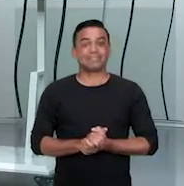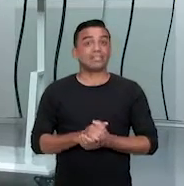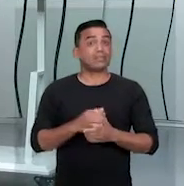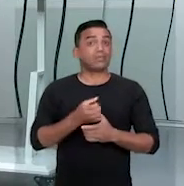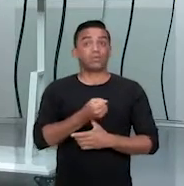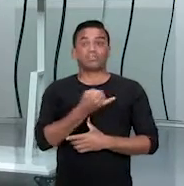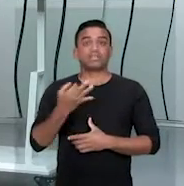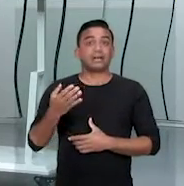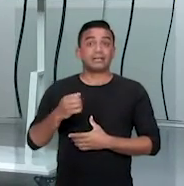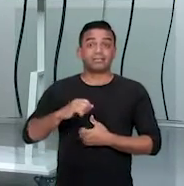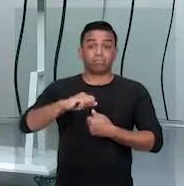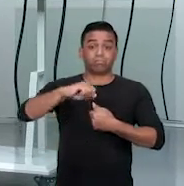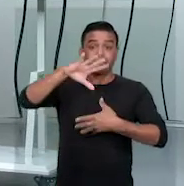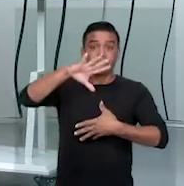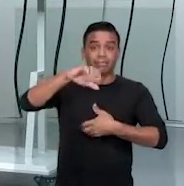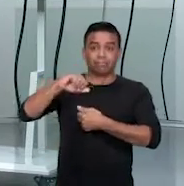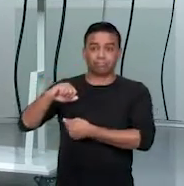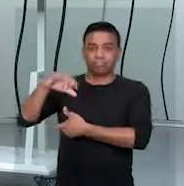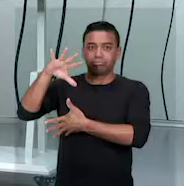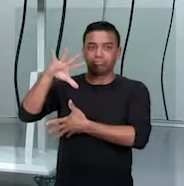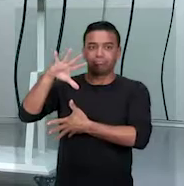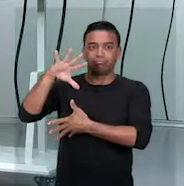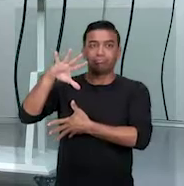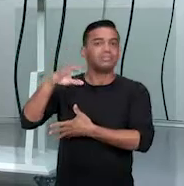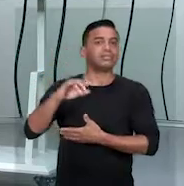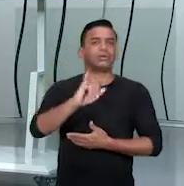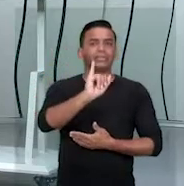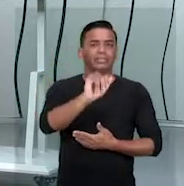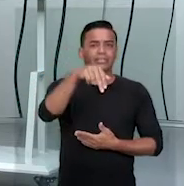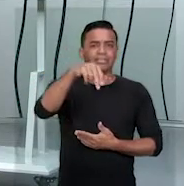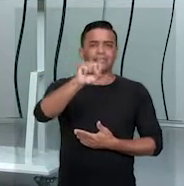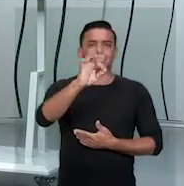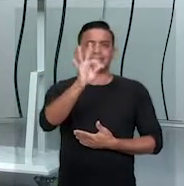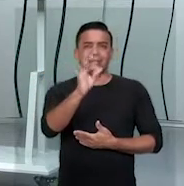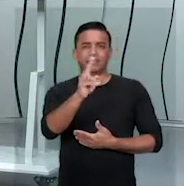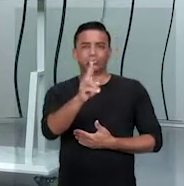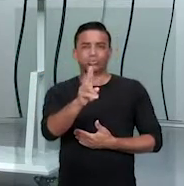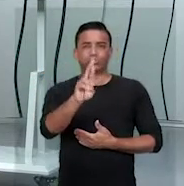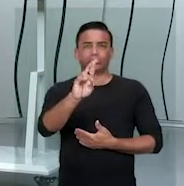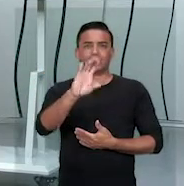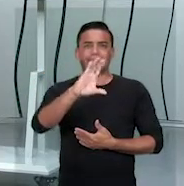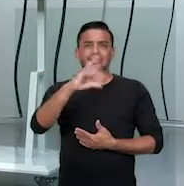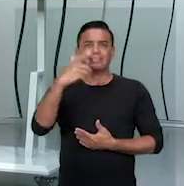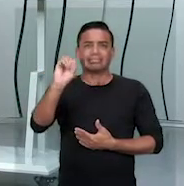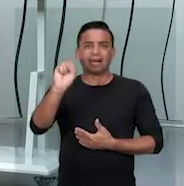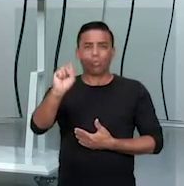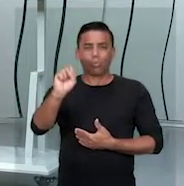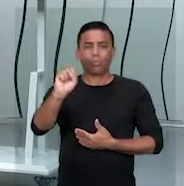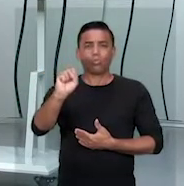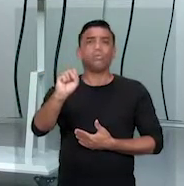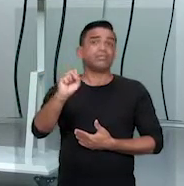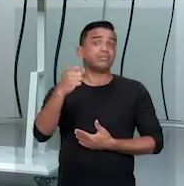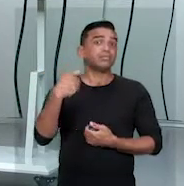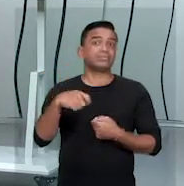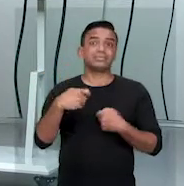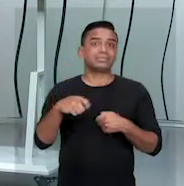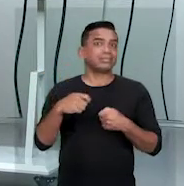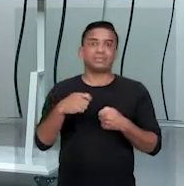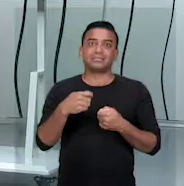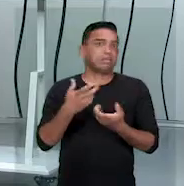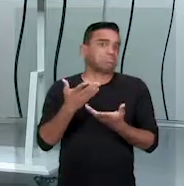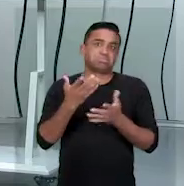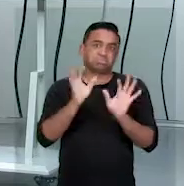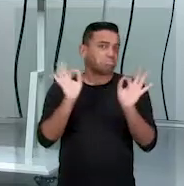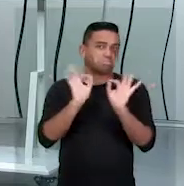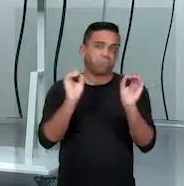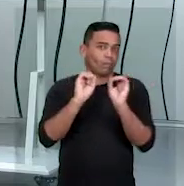maior número de ramificações. Em relação à insaturação e ao grupo funcional, nesse caso aqui nós não precisamos deles, porque